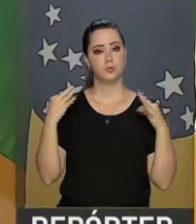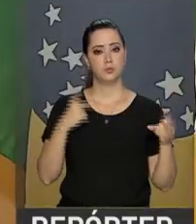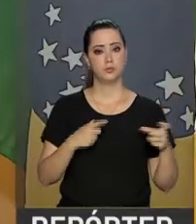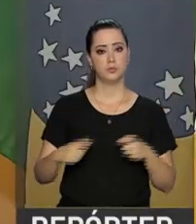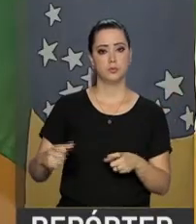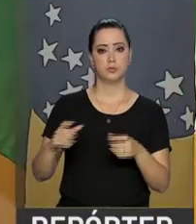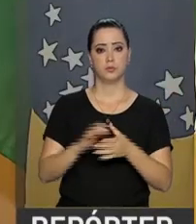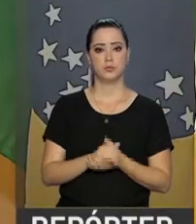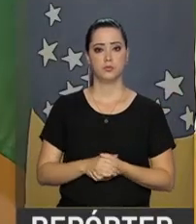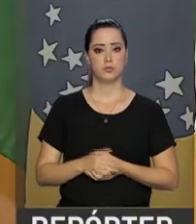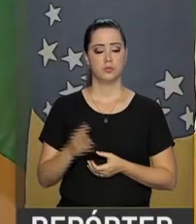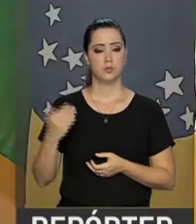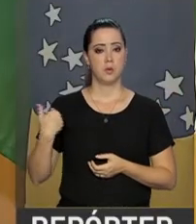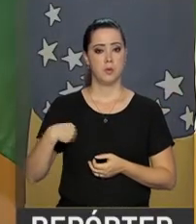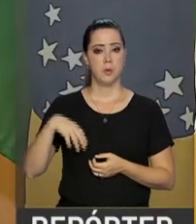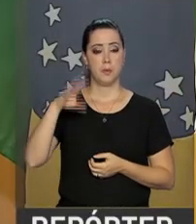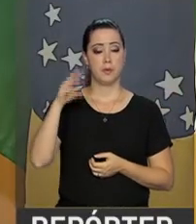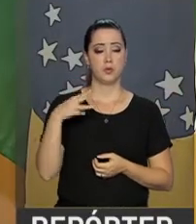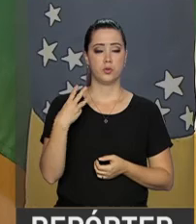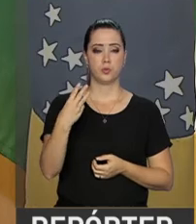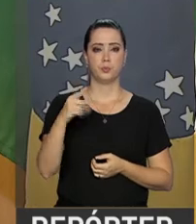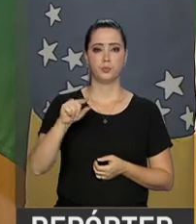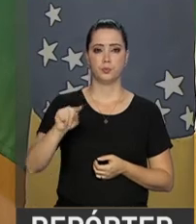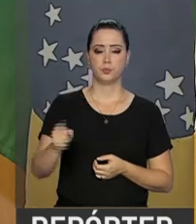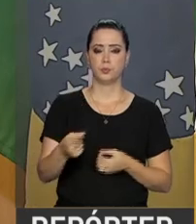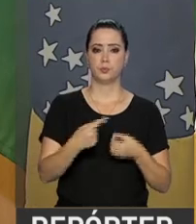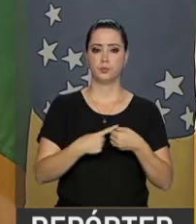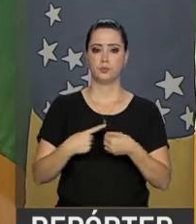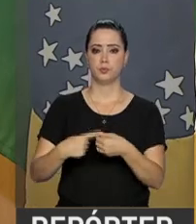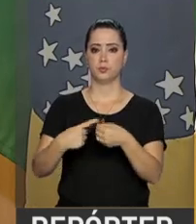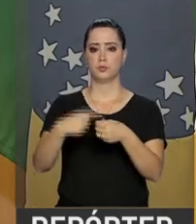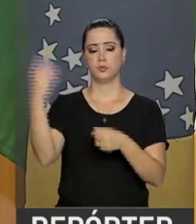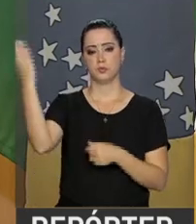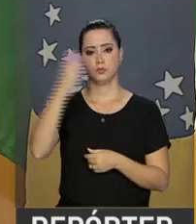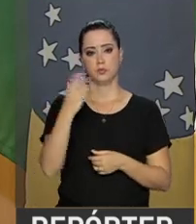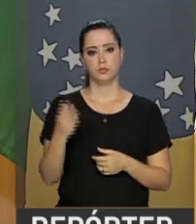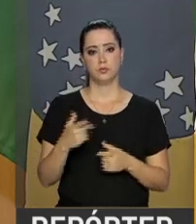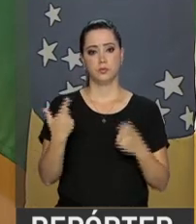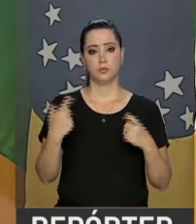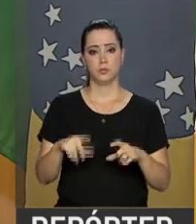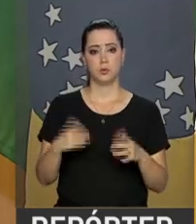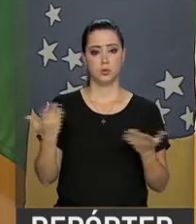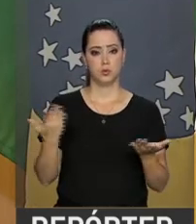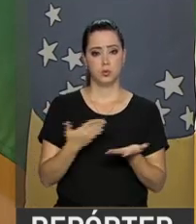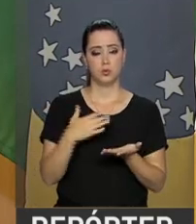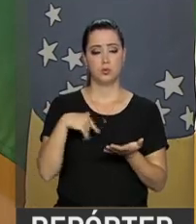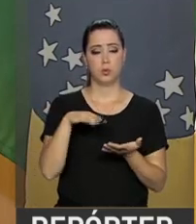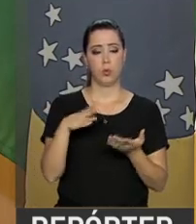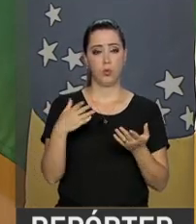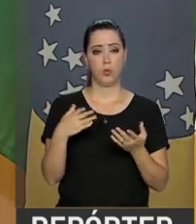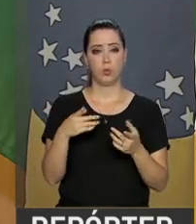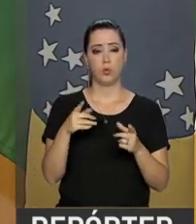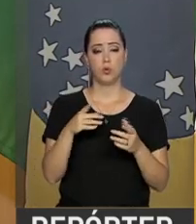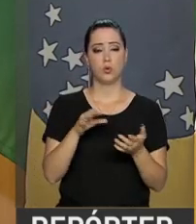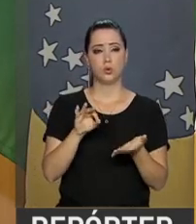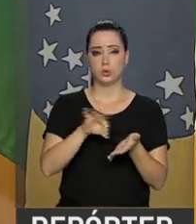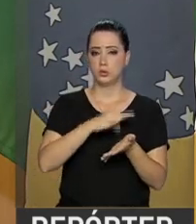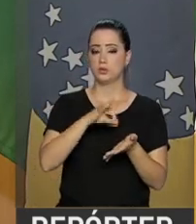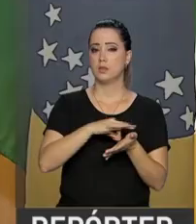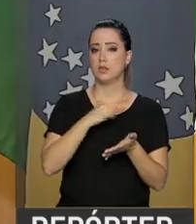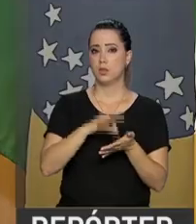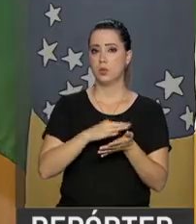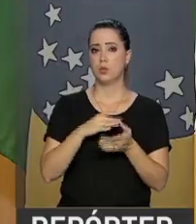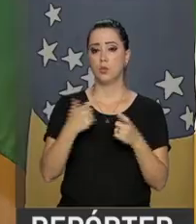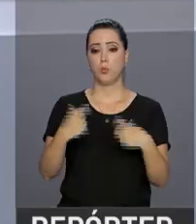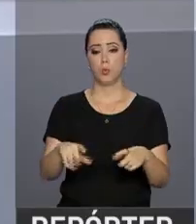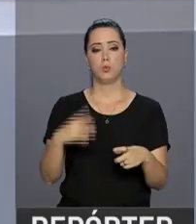Os mais de 3 mil municípios brasileiros que estão tomados pelo mapa, que estão cadastrados no mapa do turismo, poderão ter acesso a